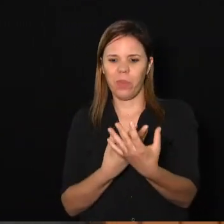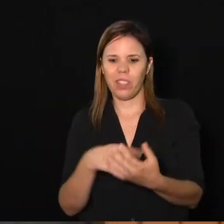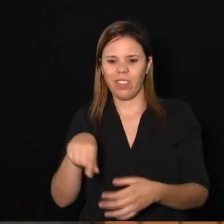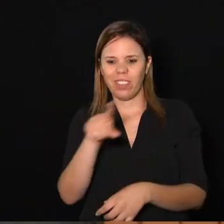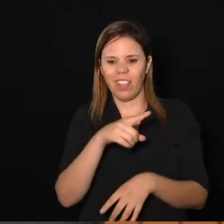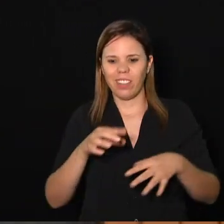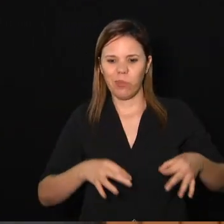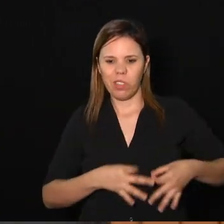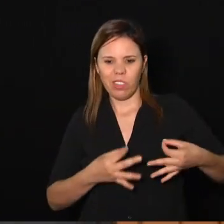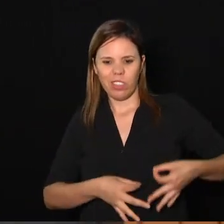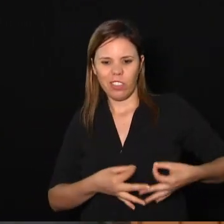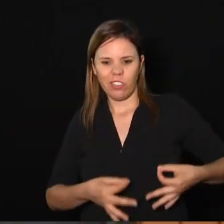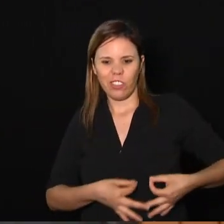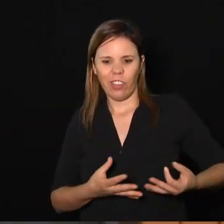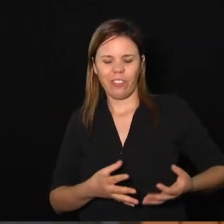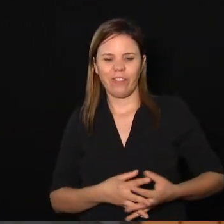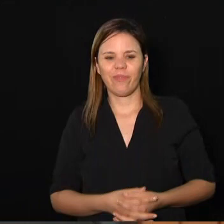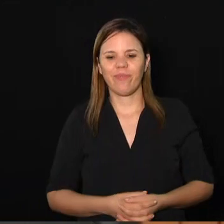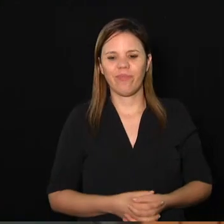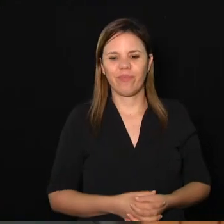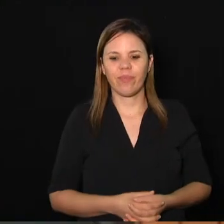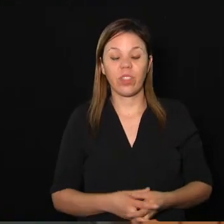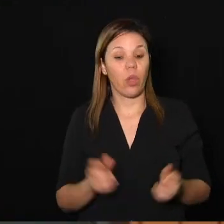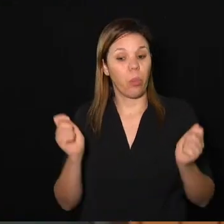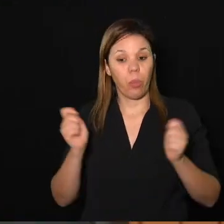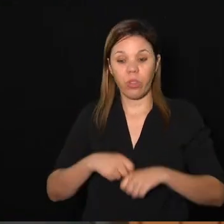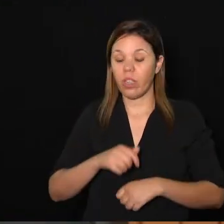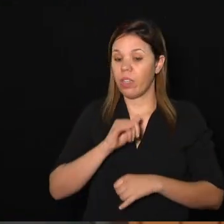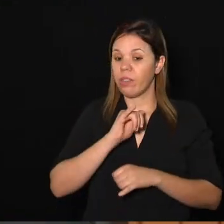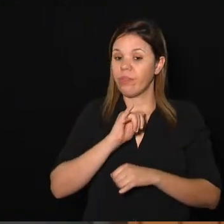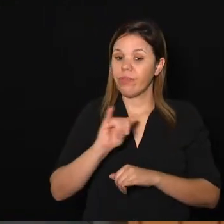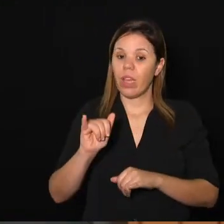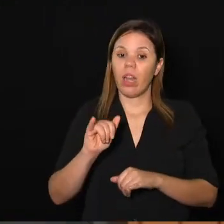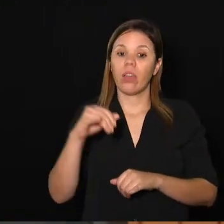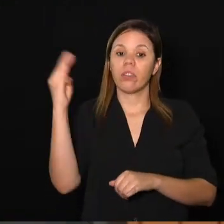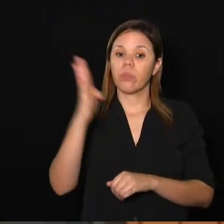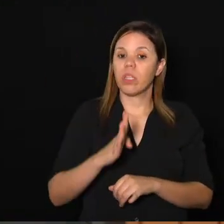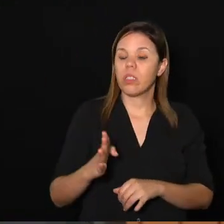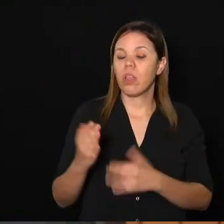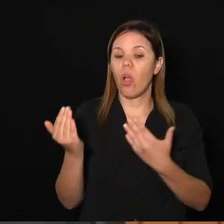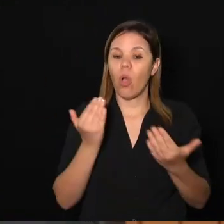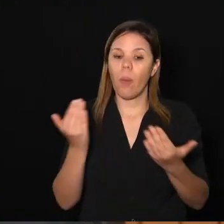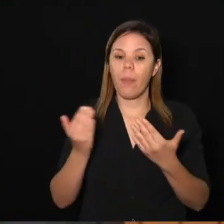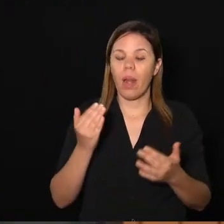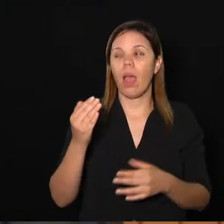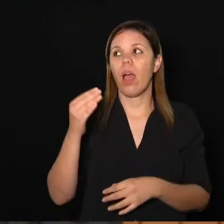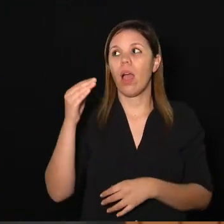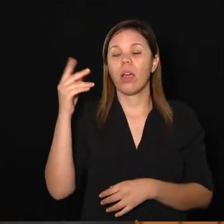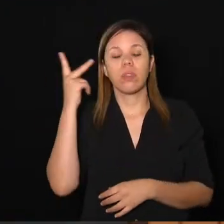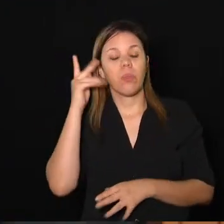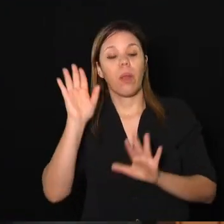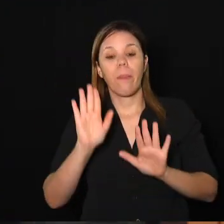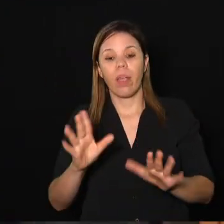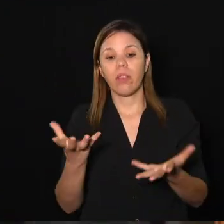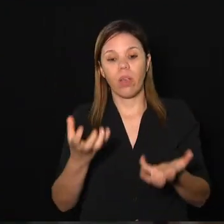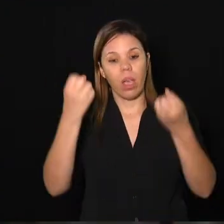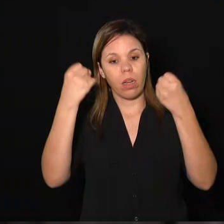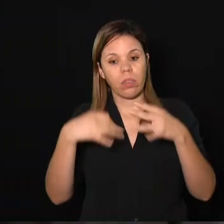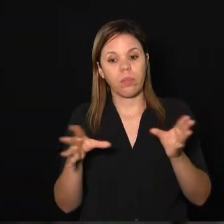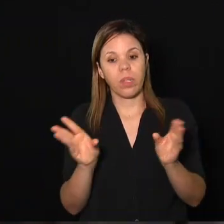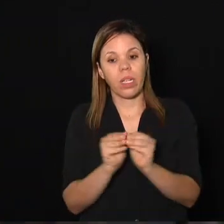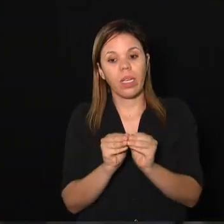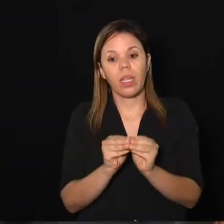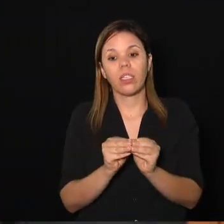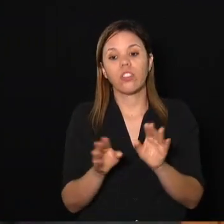cirurgião então eu poderia falar do Brasil poderia falar do estado de São Paulo eu queria falar de Campinas para a gente finalizar